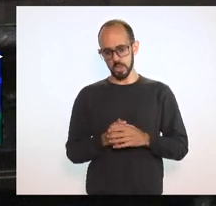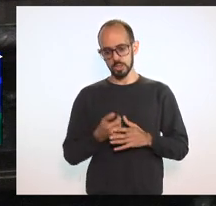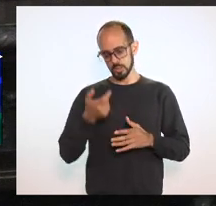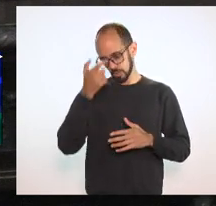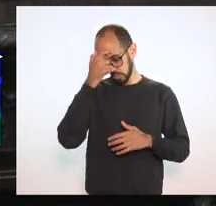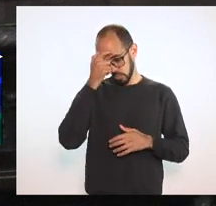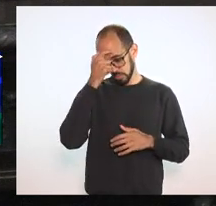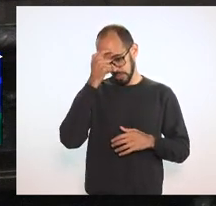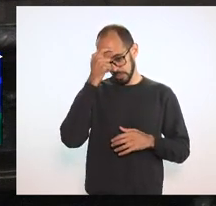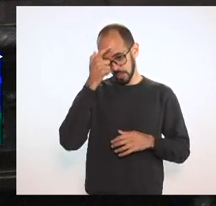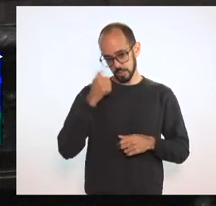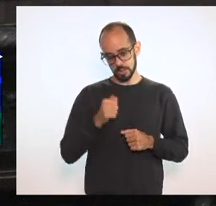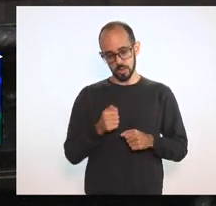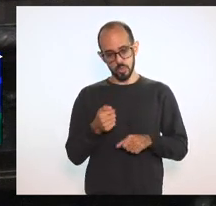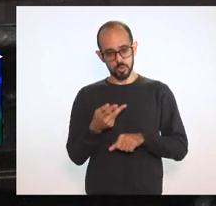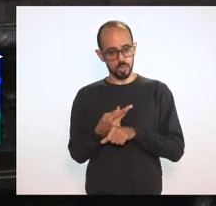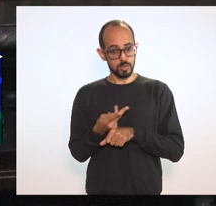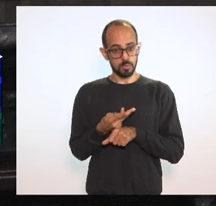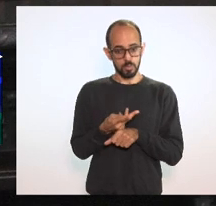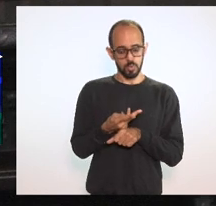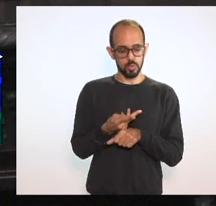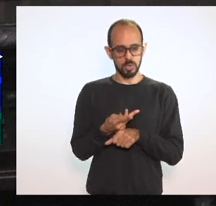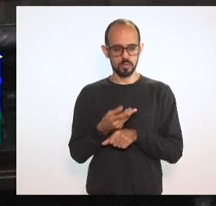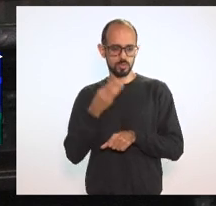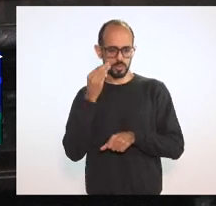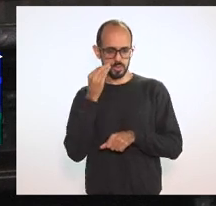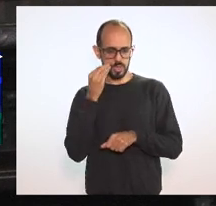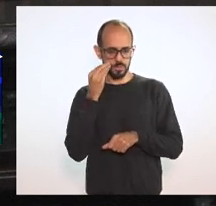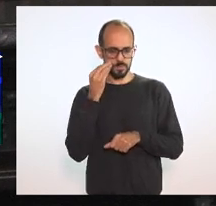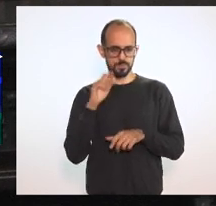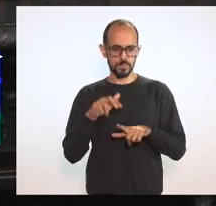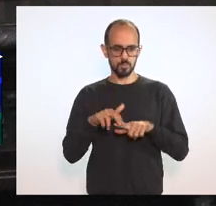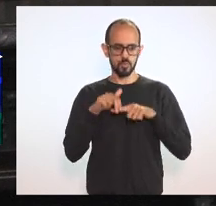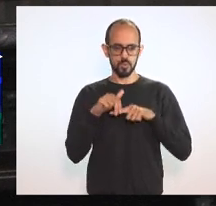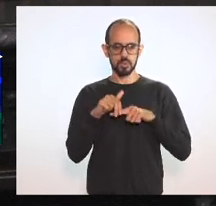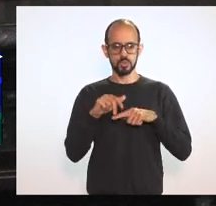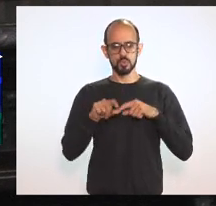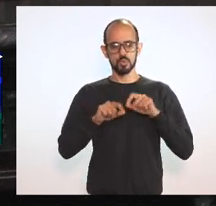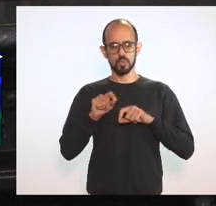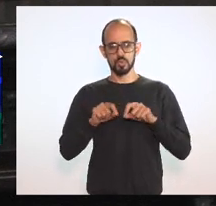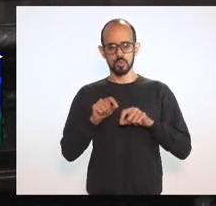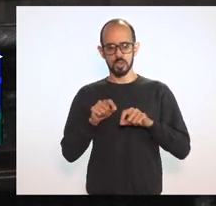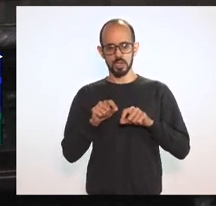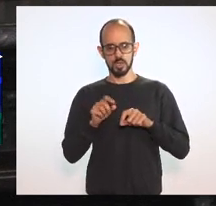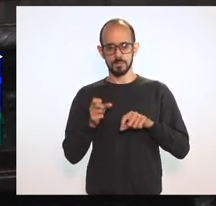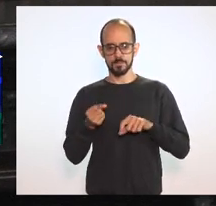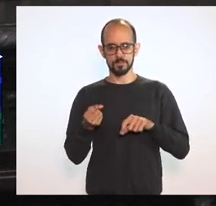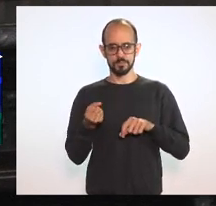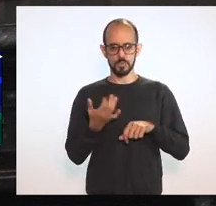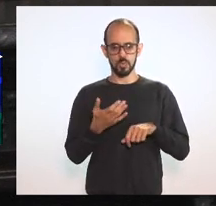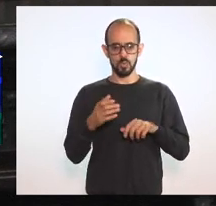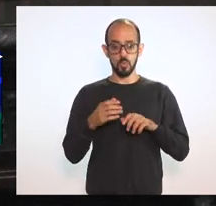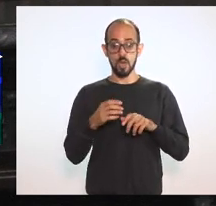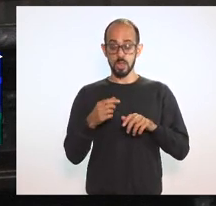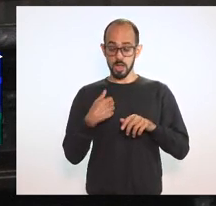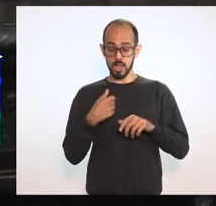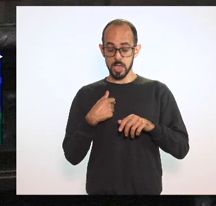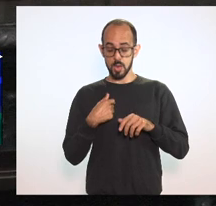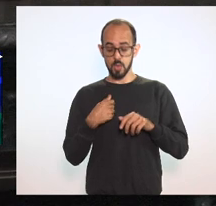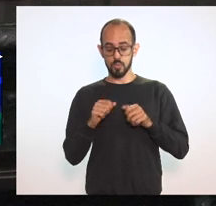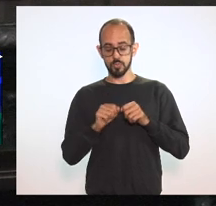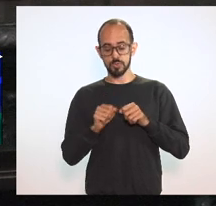conscientização que se busca aqui estabelecer por isso é uma das emendas que fiz